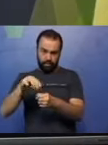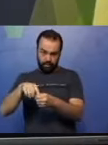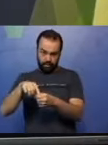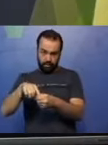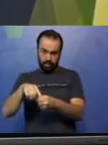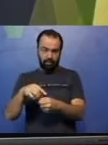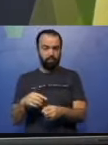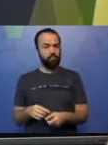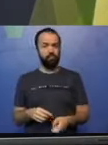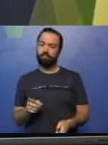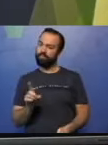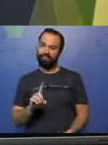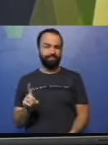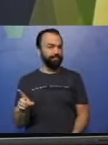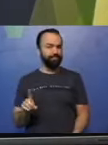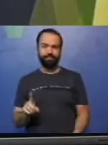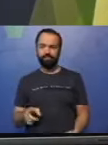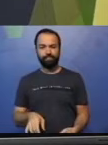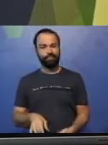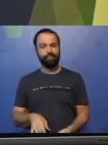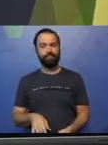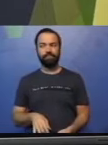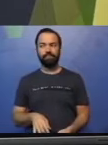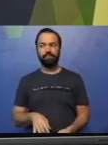3? Não.